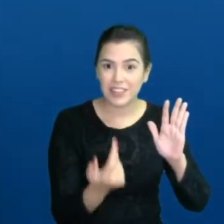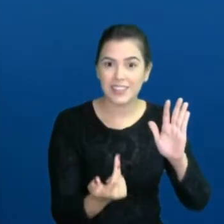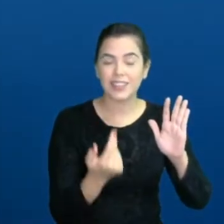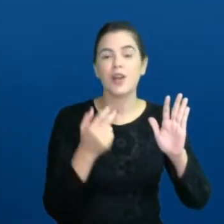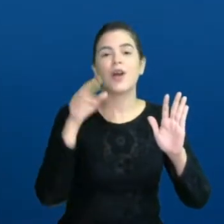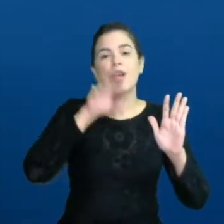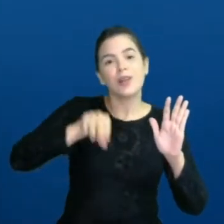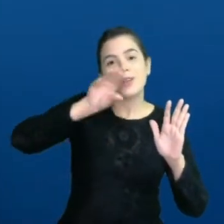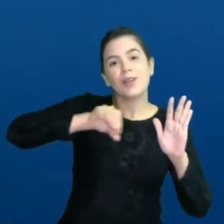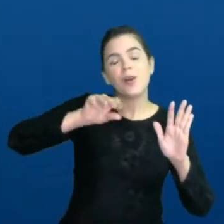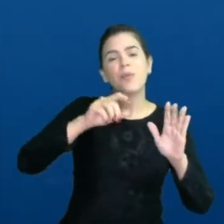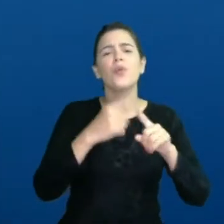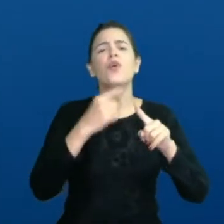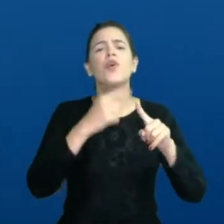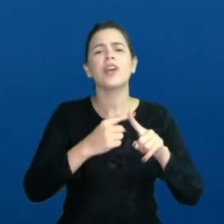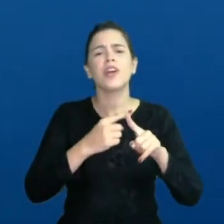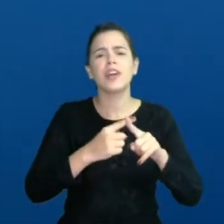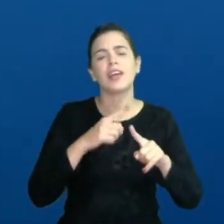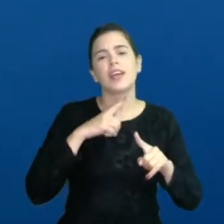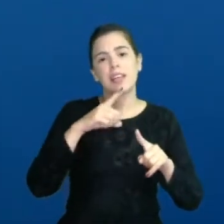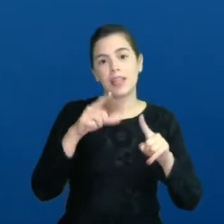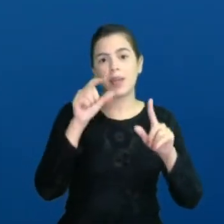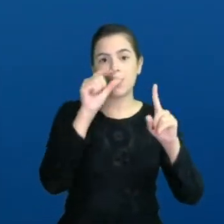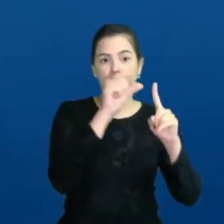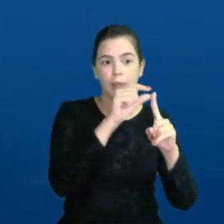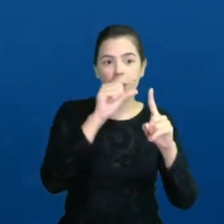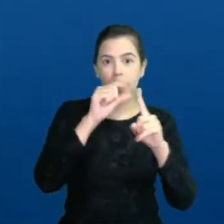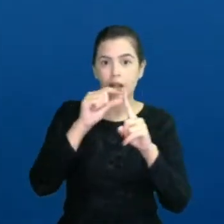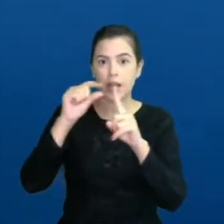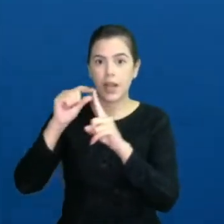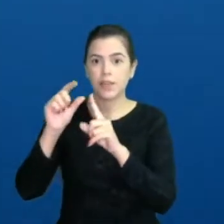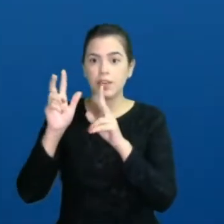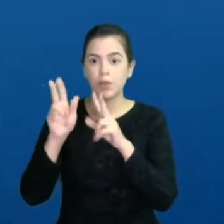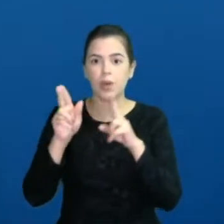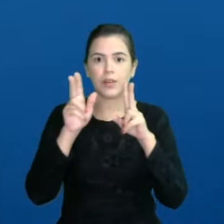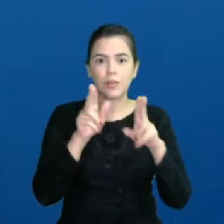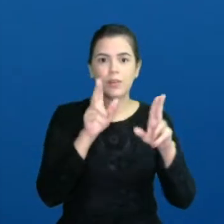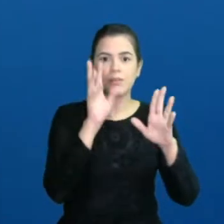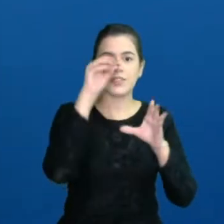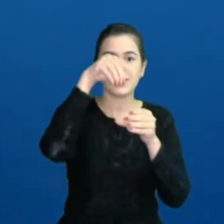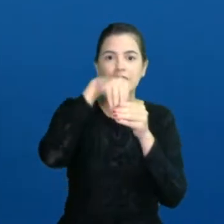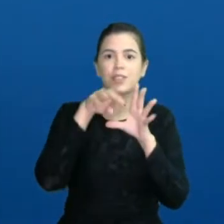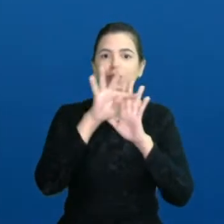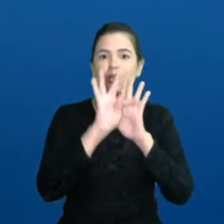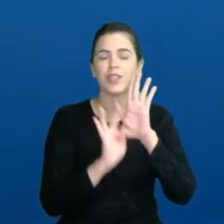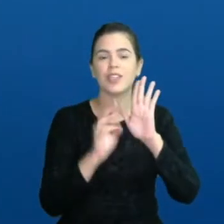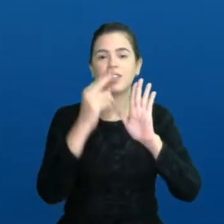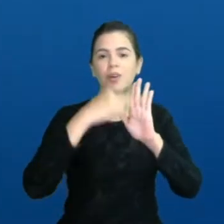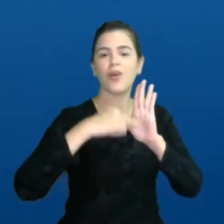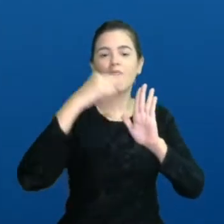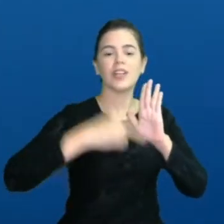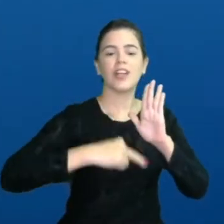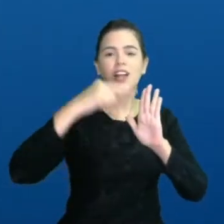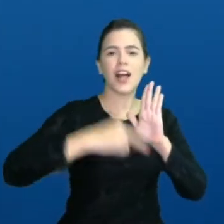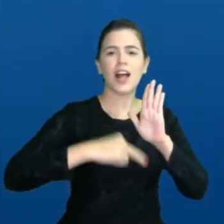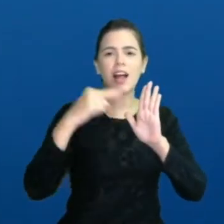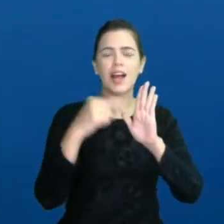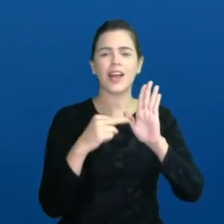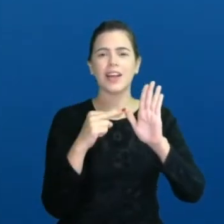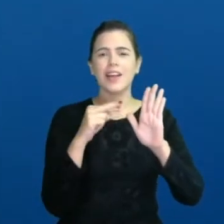que ele é um trava-língua? Porque ele tem palavras iguais dentro do texto, que quando a gente lê, acaba dando